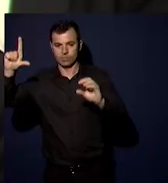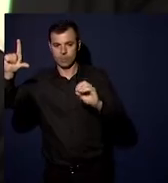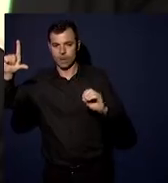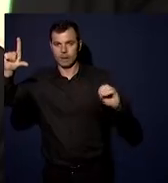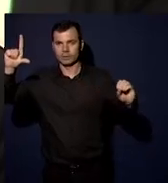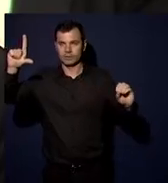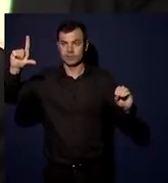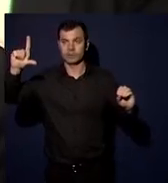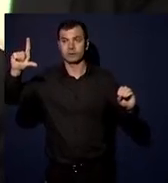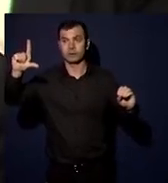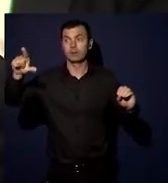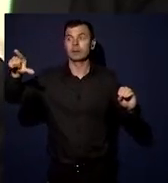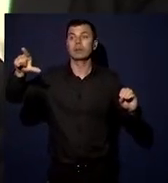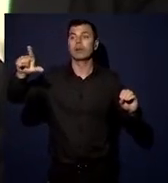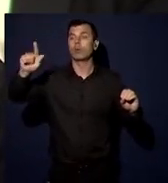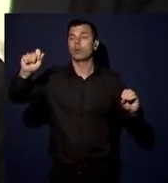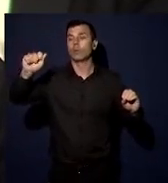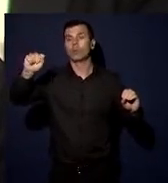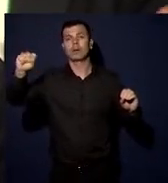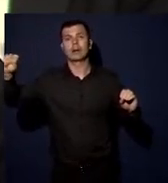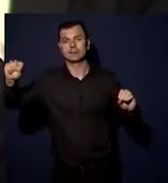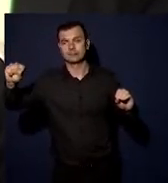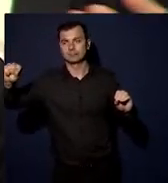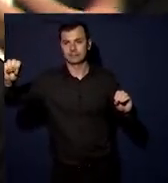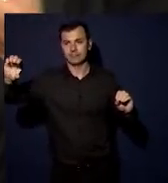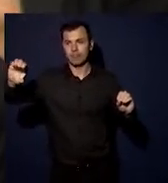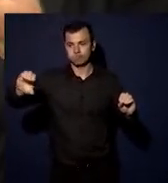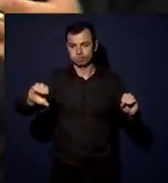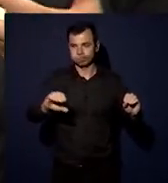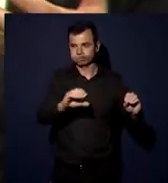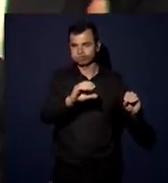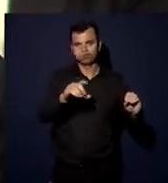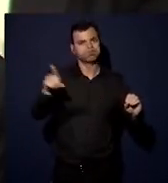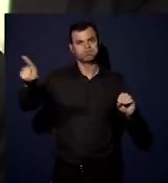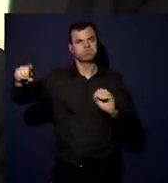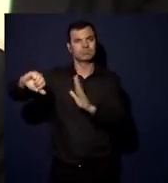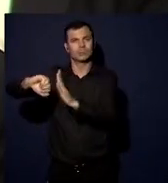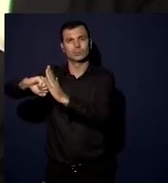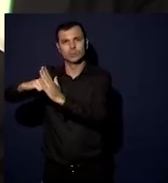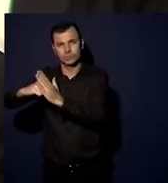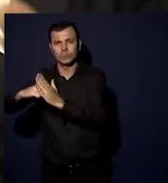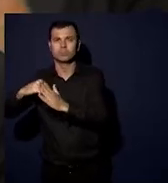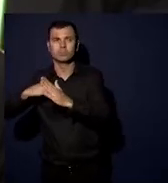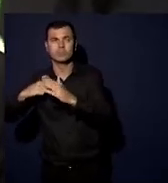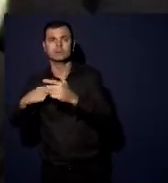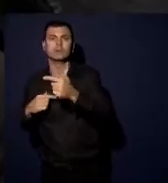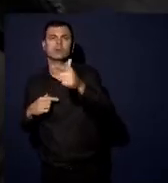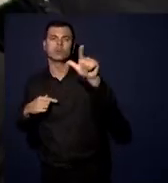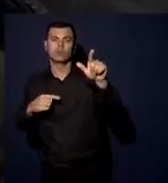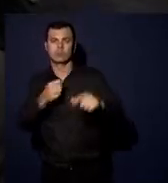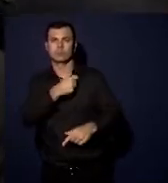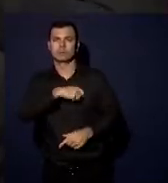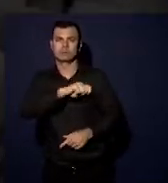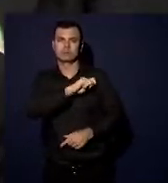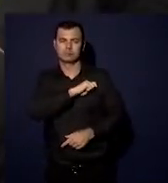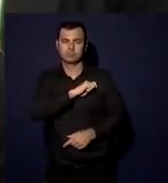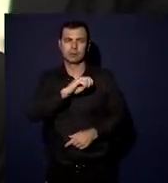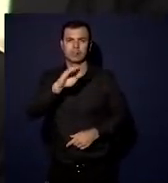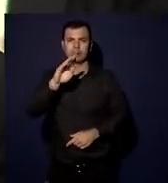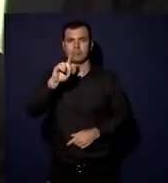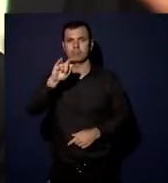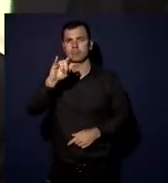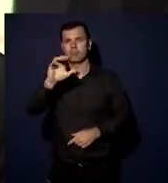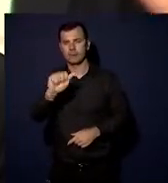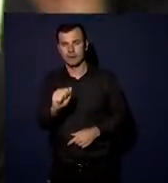a perceber a possibilidade né da entrada de gás pelos terminais né na Espanha na Bélgica na